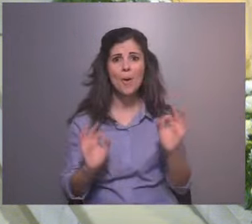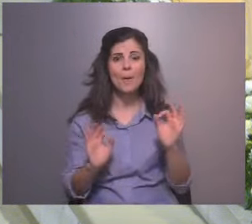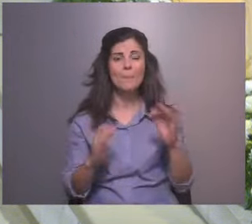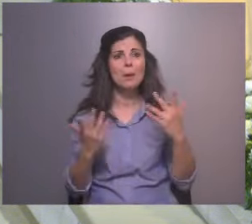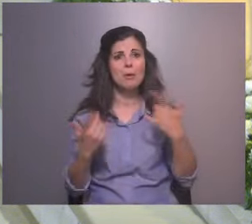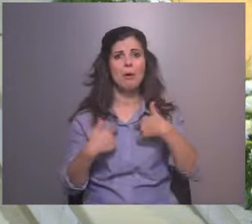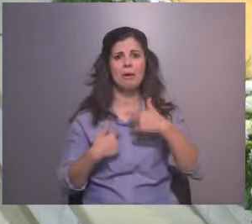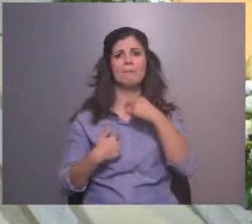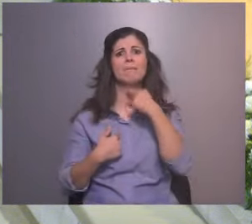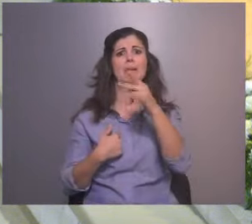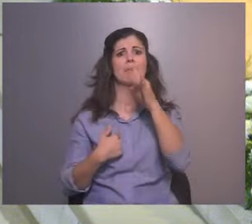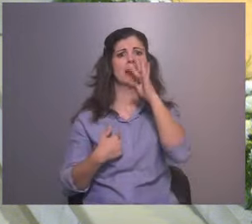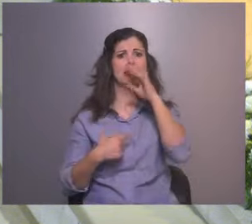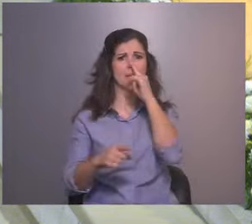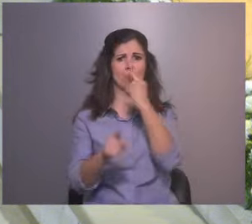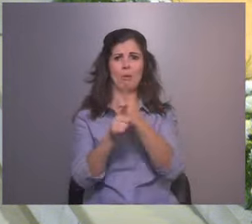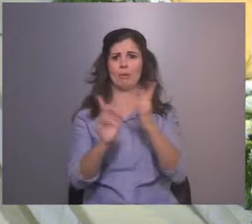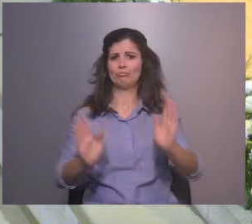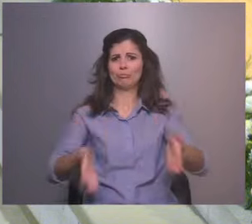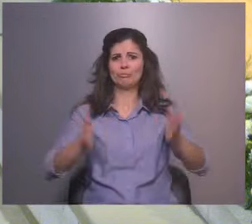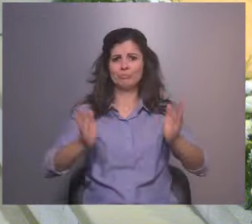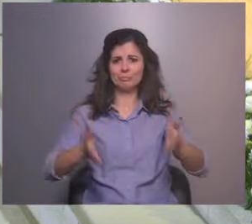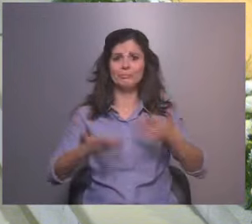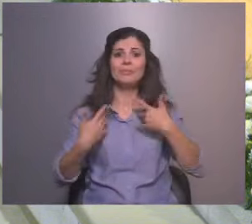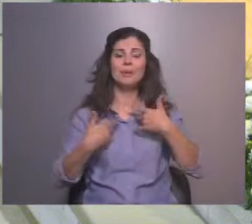Aleluia, vai,